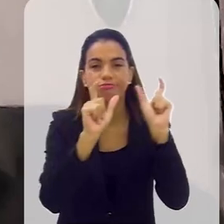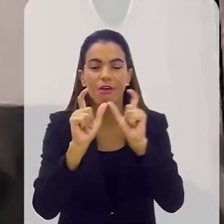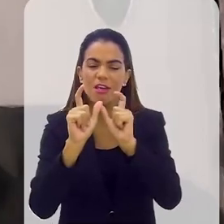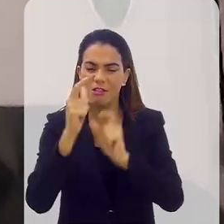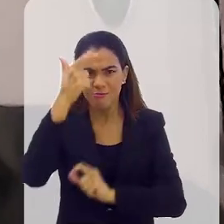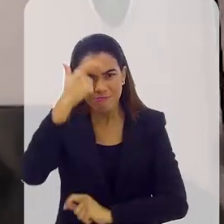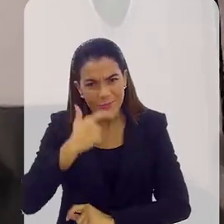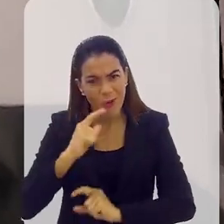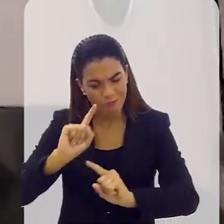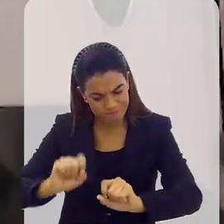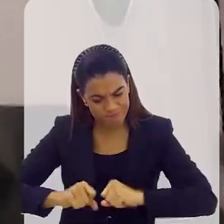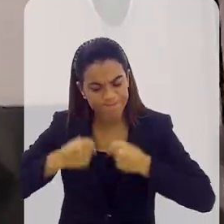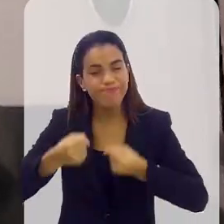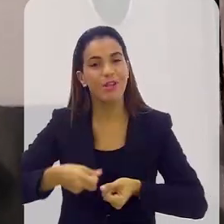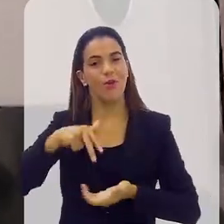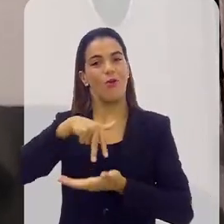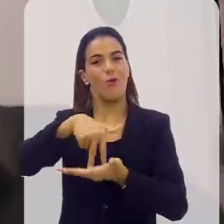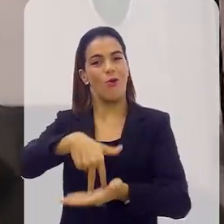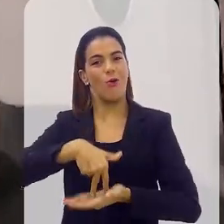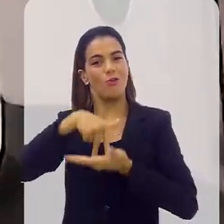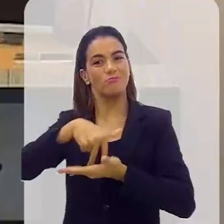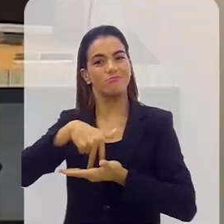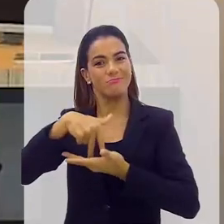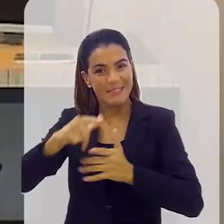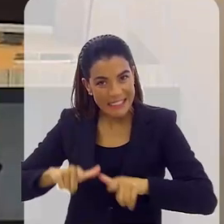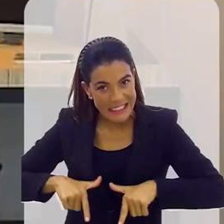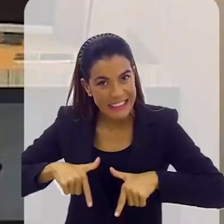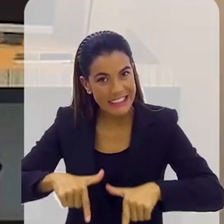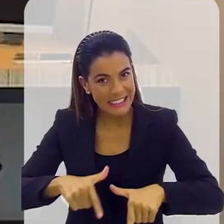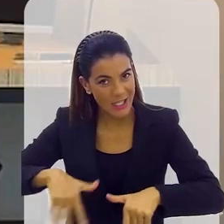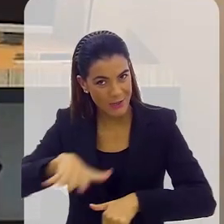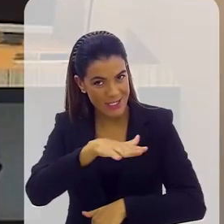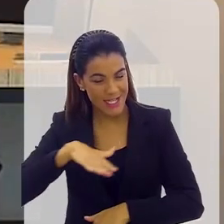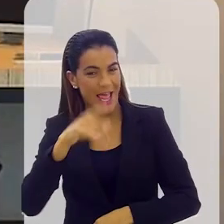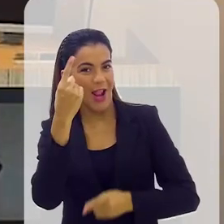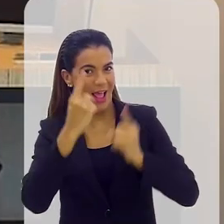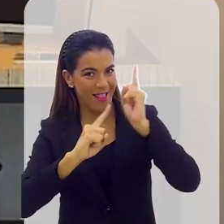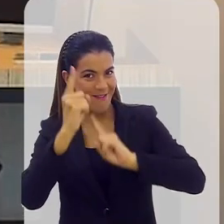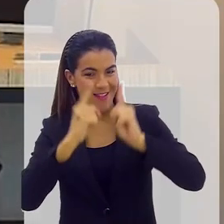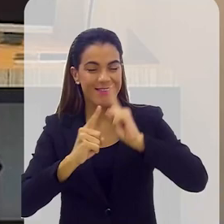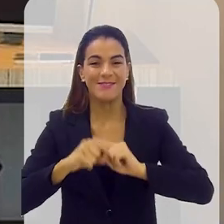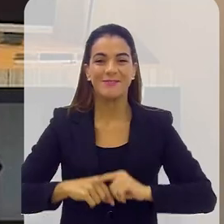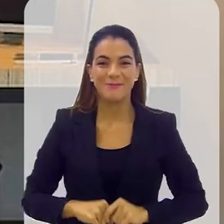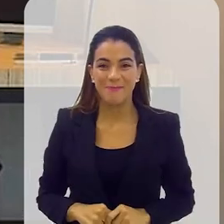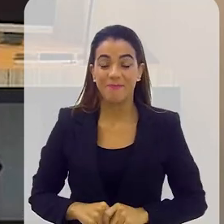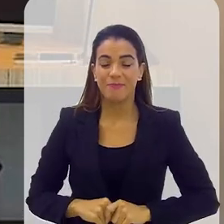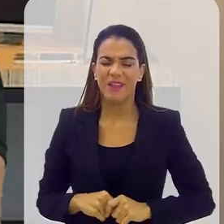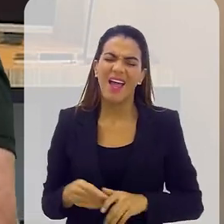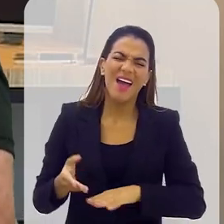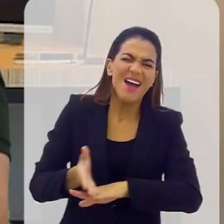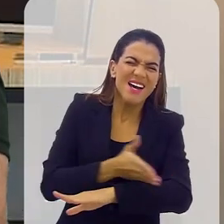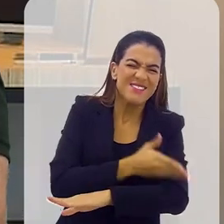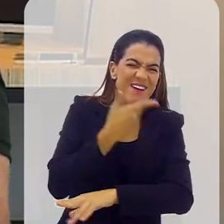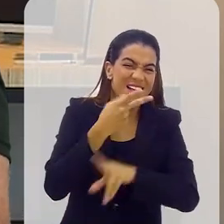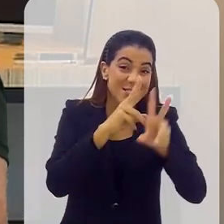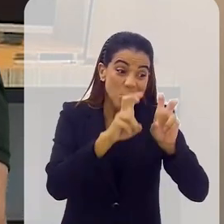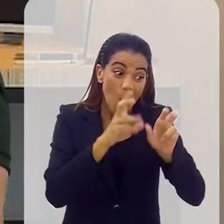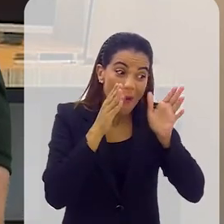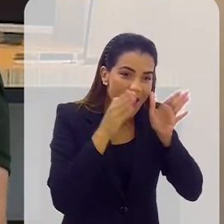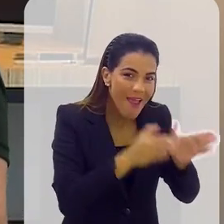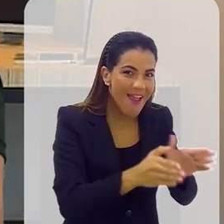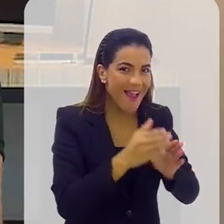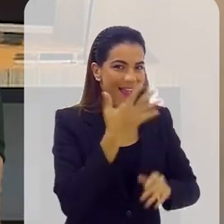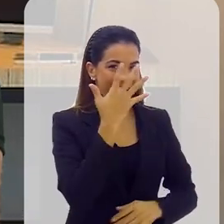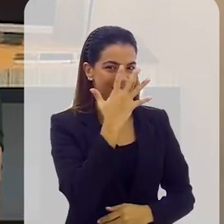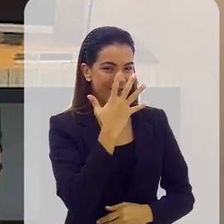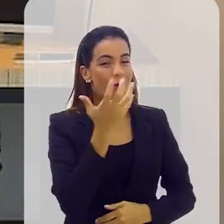aí, de alguma maneira, vivo e atuante no cenário carnavalesco. Antes de falar um pouco do carnaval